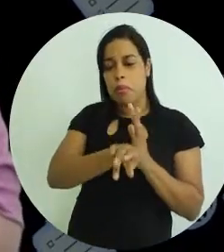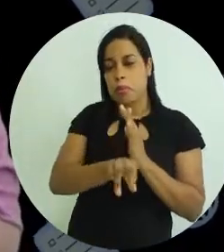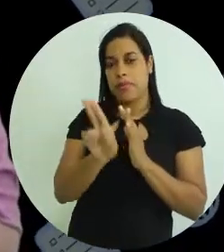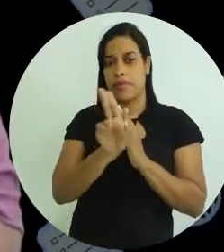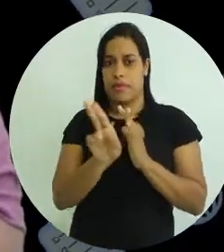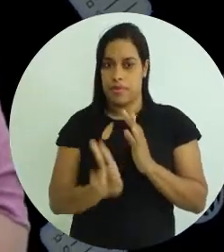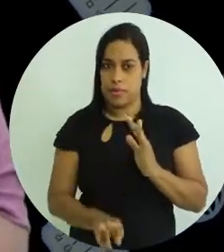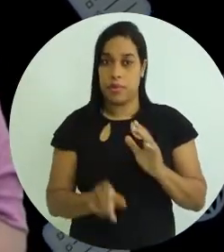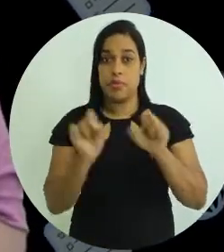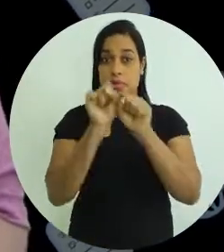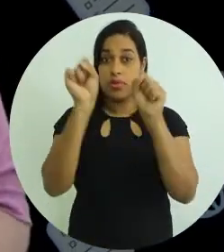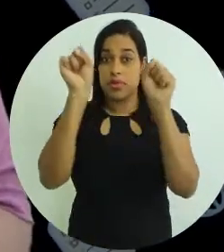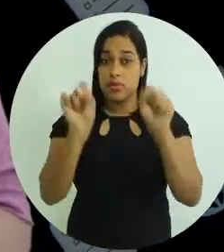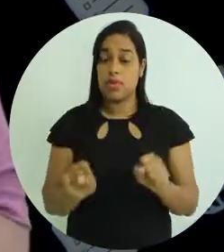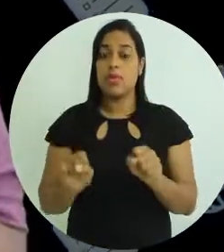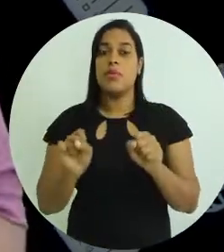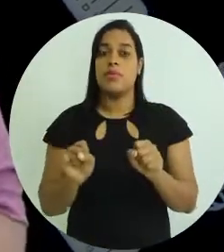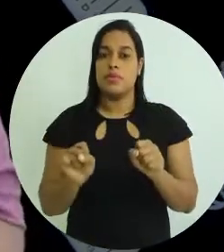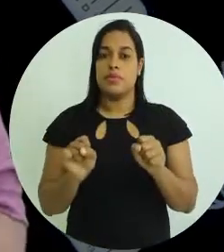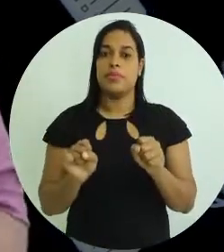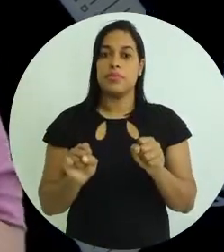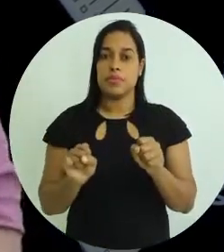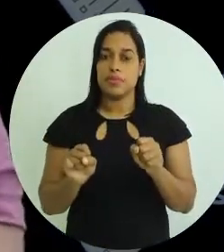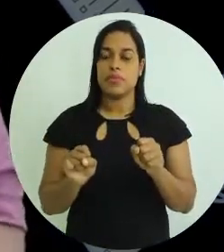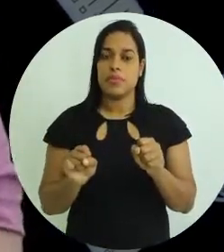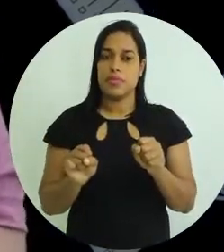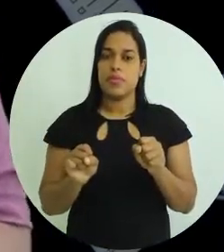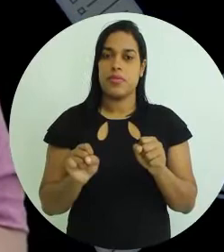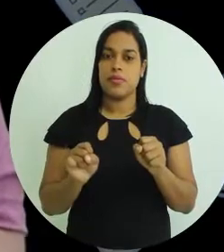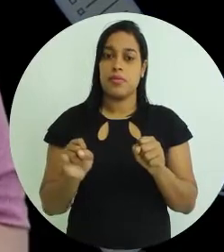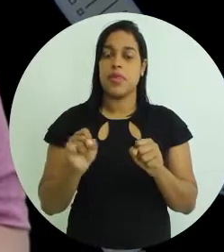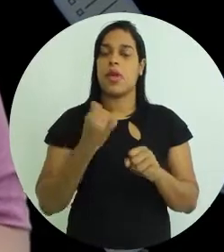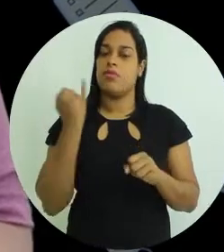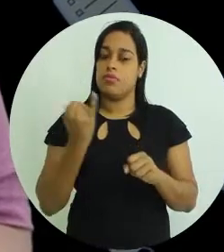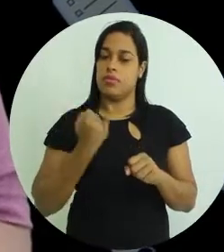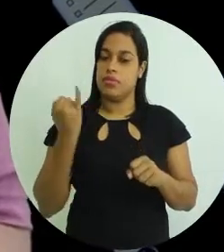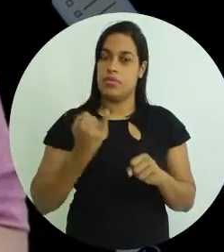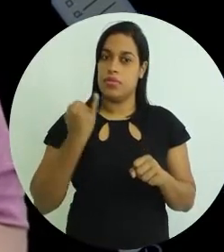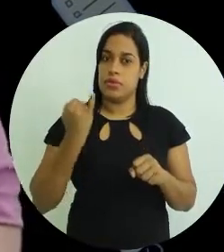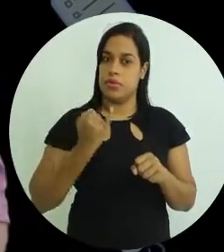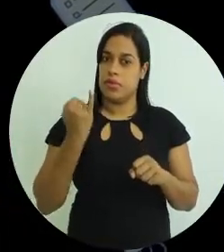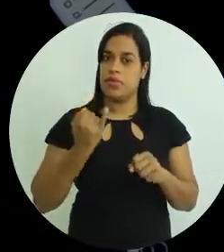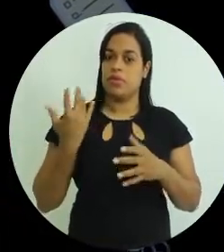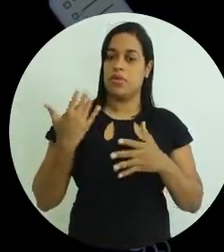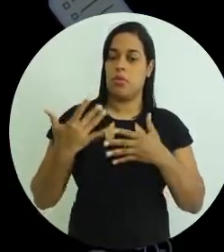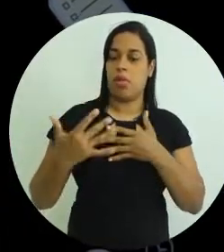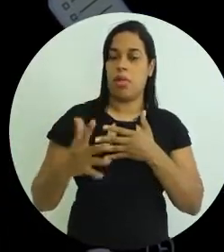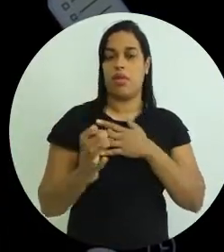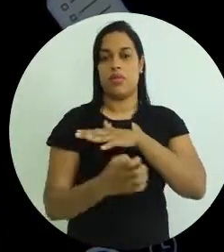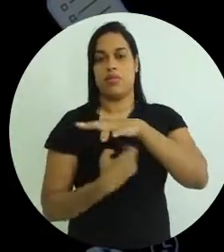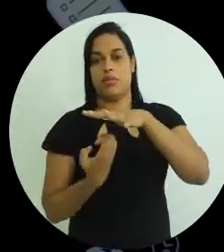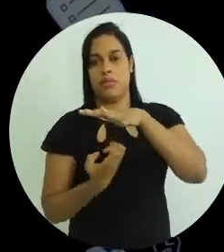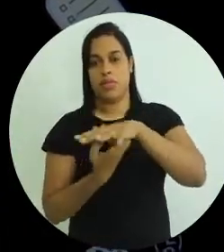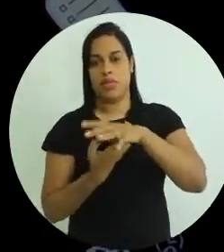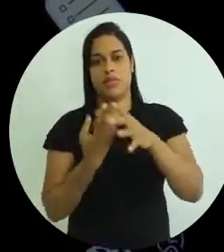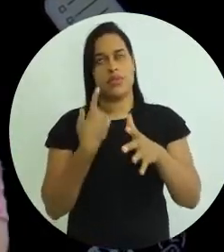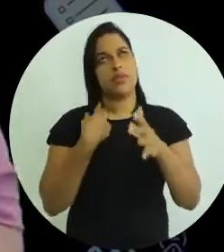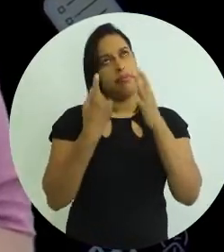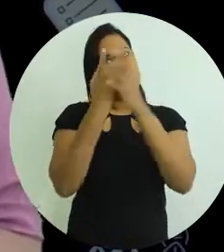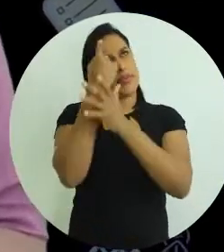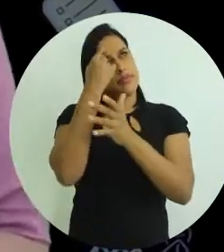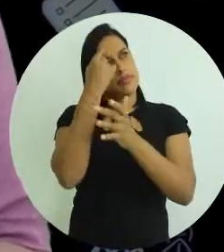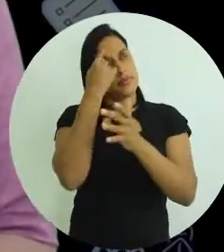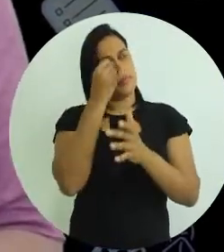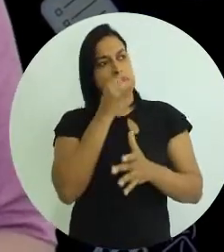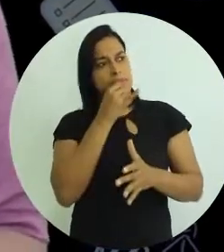e são sistemas que são absolutamente muito úteis para algum tipo de negócio. Mas agora você deve estar se perguntando,